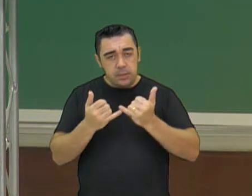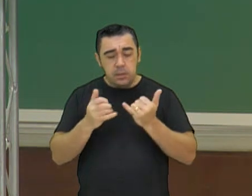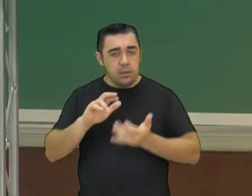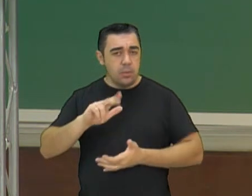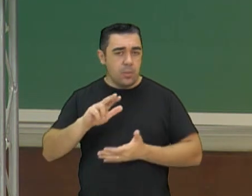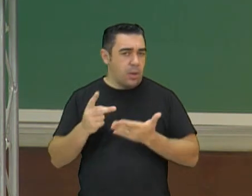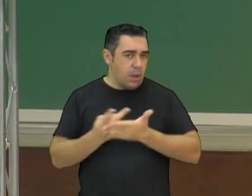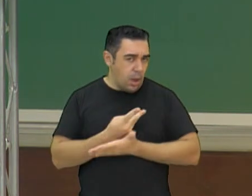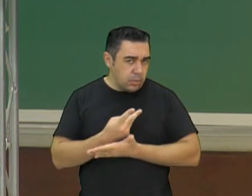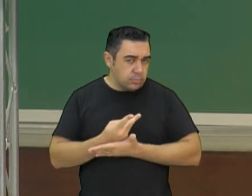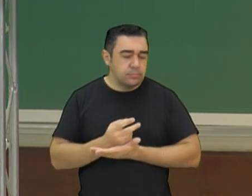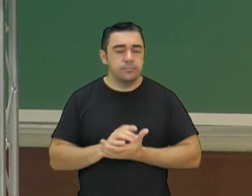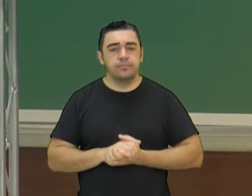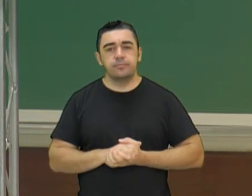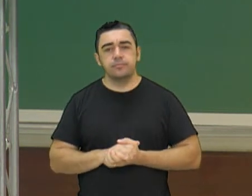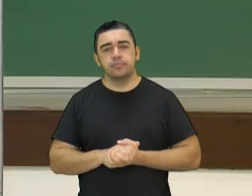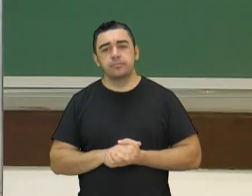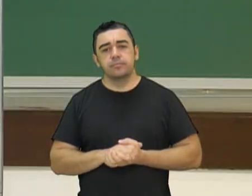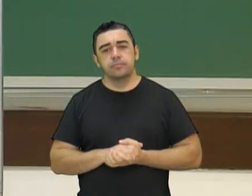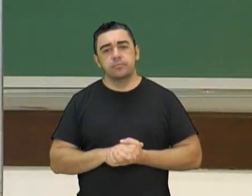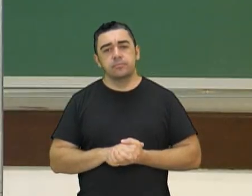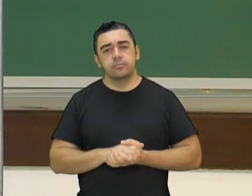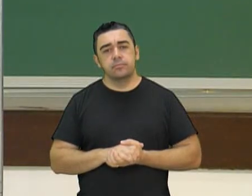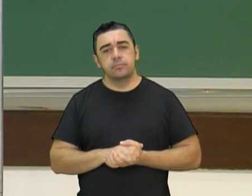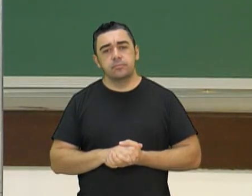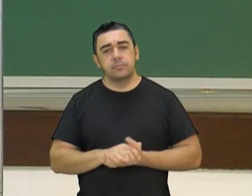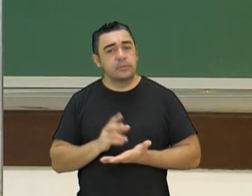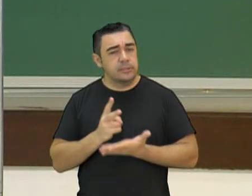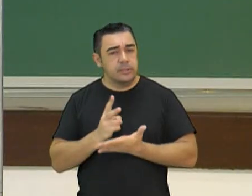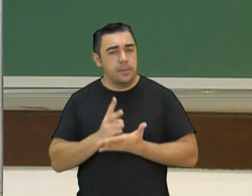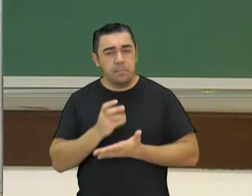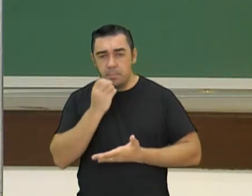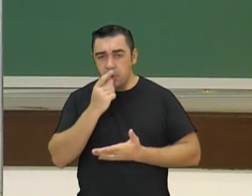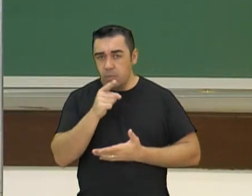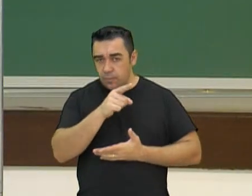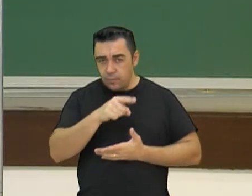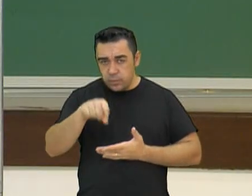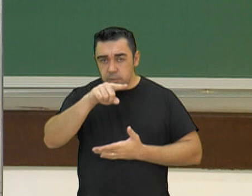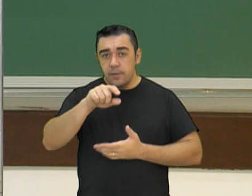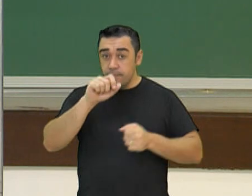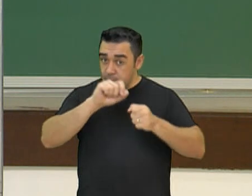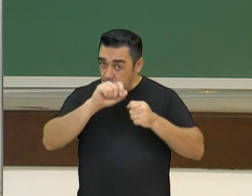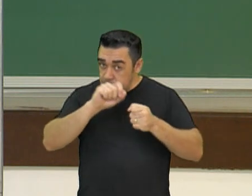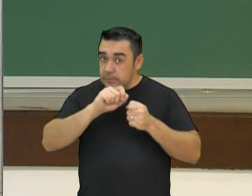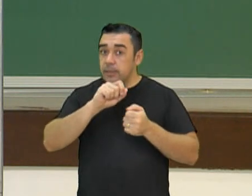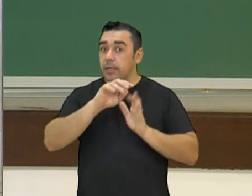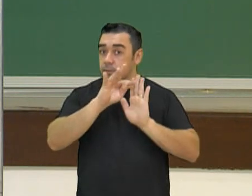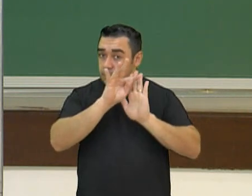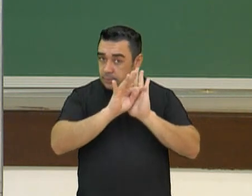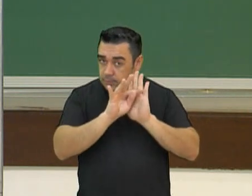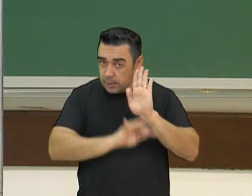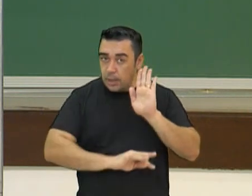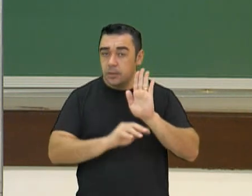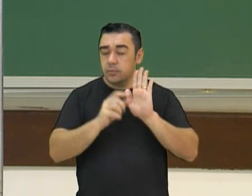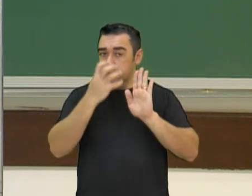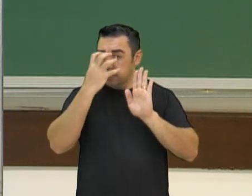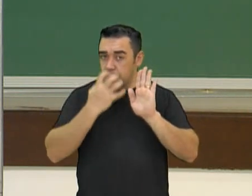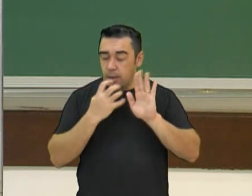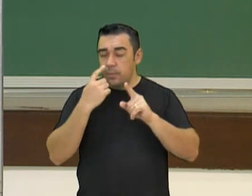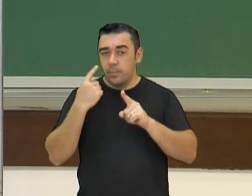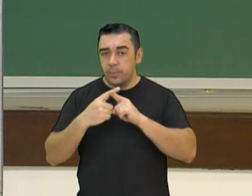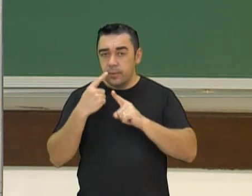errado, né? E é sempre bom vocês fazerem essas produções textuais, levarem a sério,